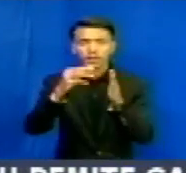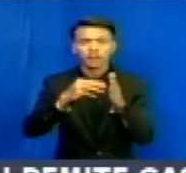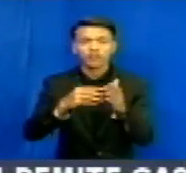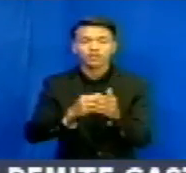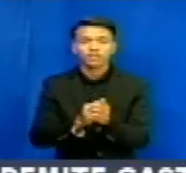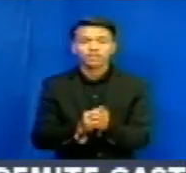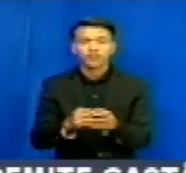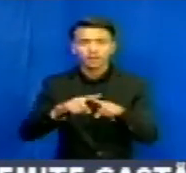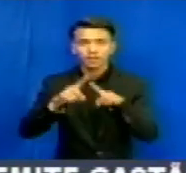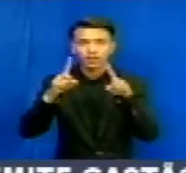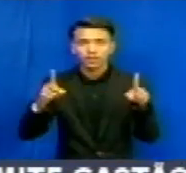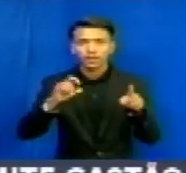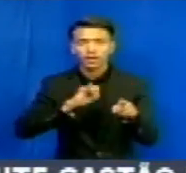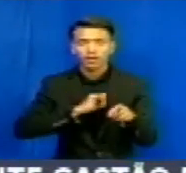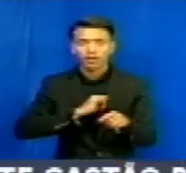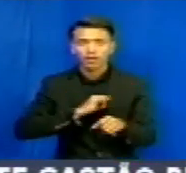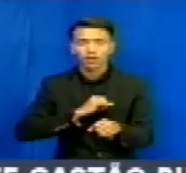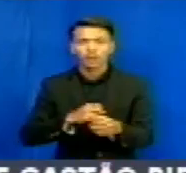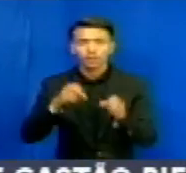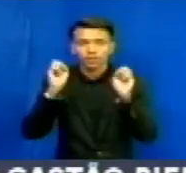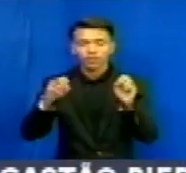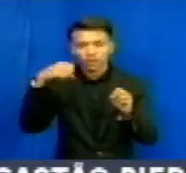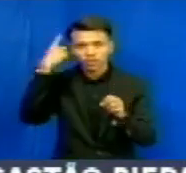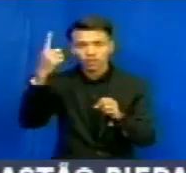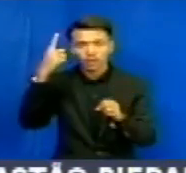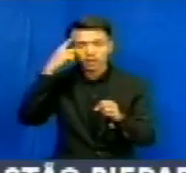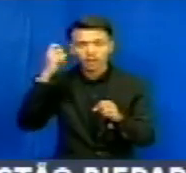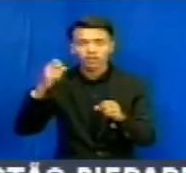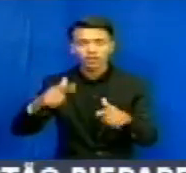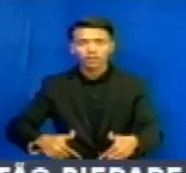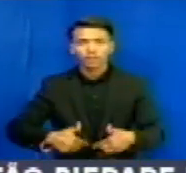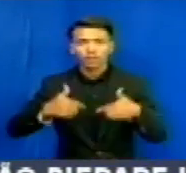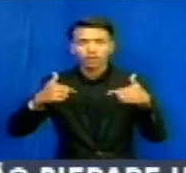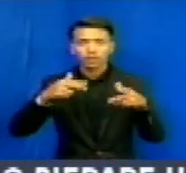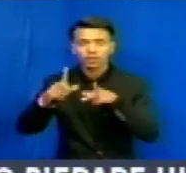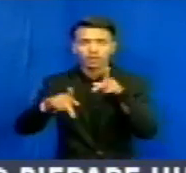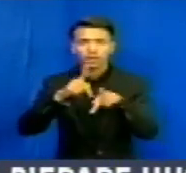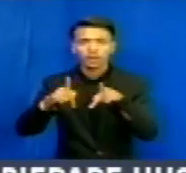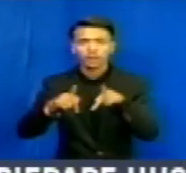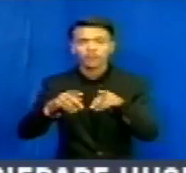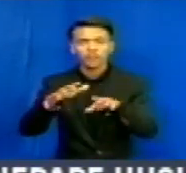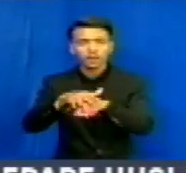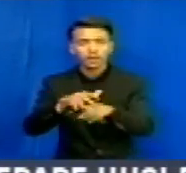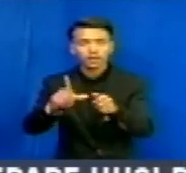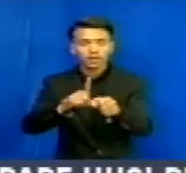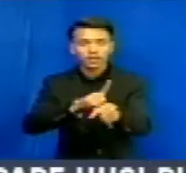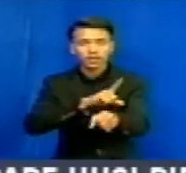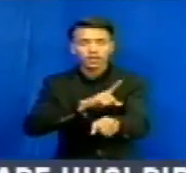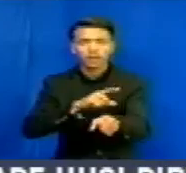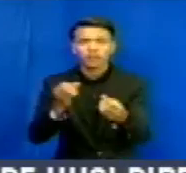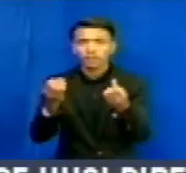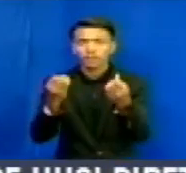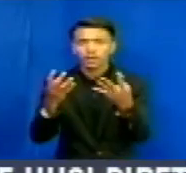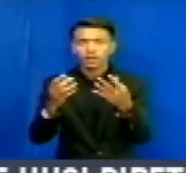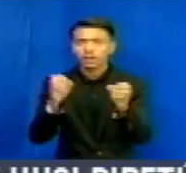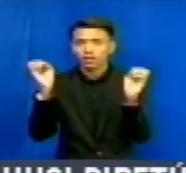na to mas bem ao pessoalmente bem compreende também ita mori sociedade nebe que cleu boat barak lá de